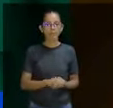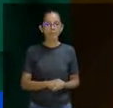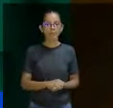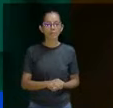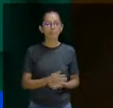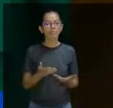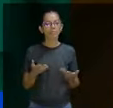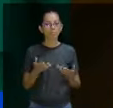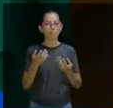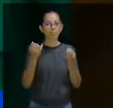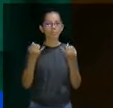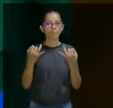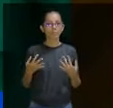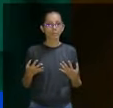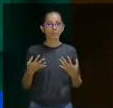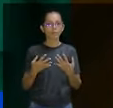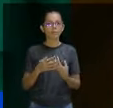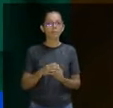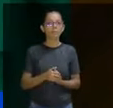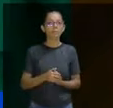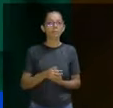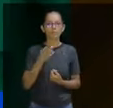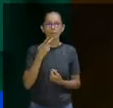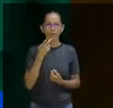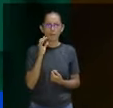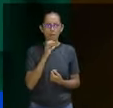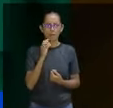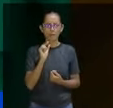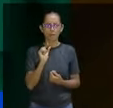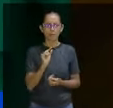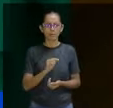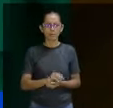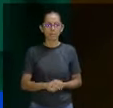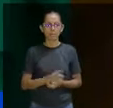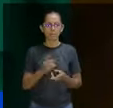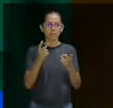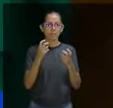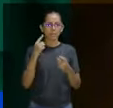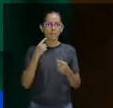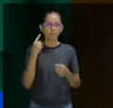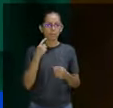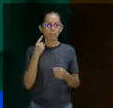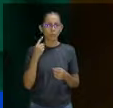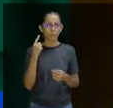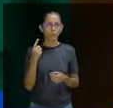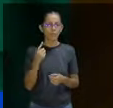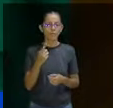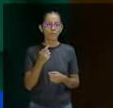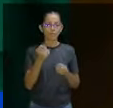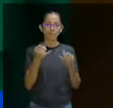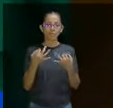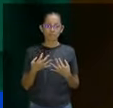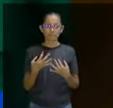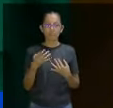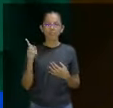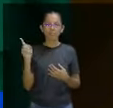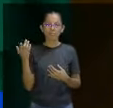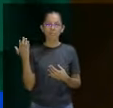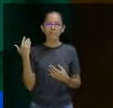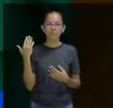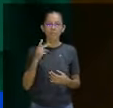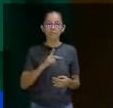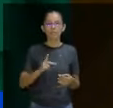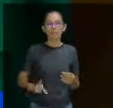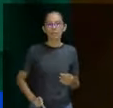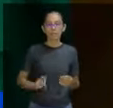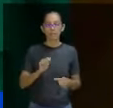doutora Sara Teresa, do ilustre advogado sobre as dificuldades que a troca de gestão ensejou ao partido, vale